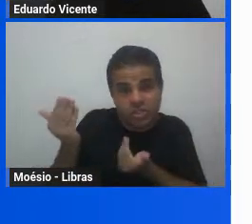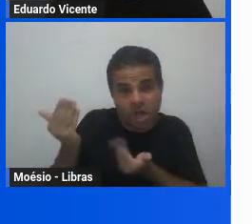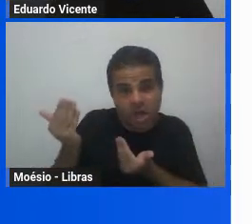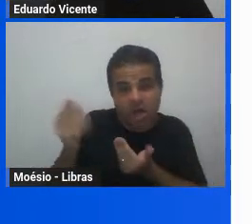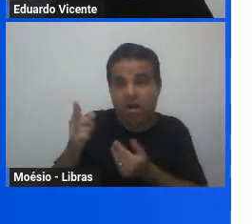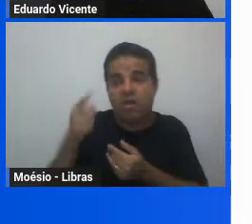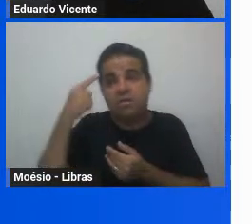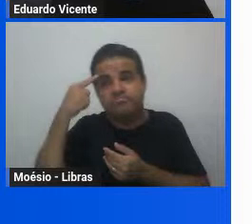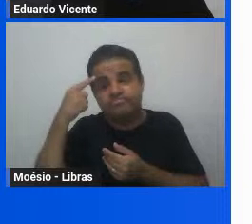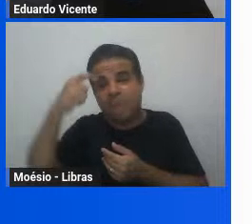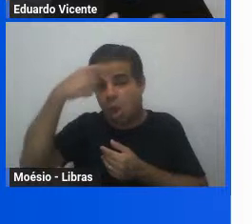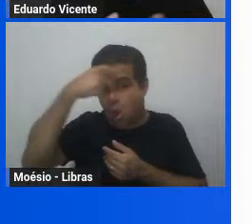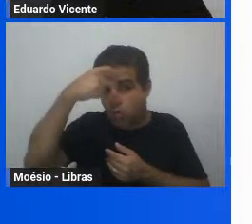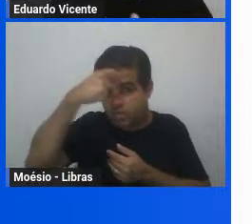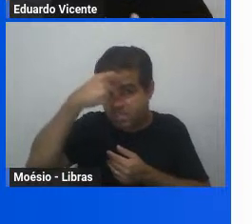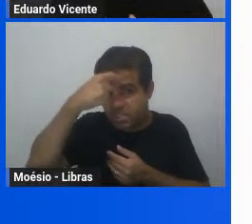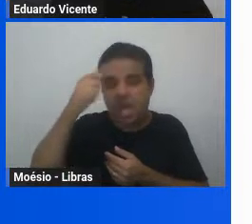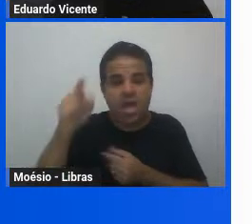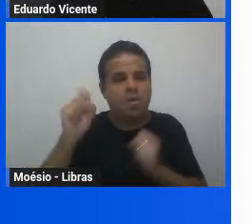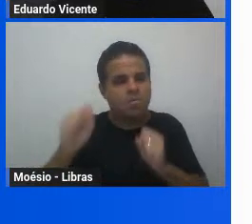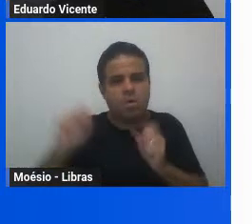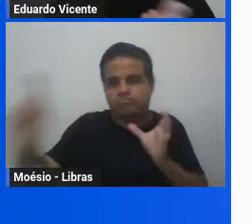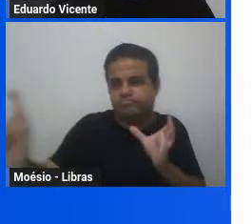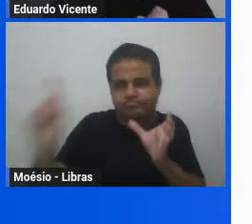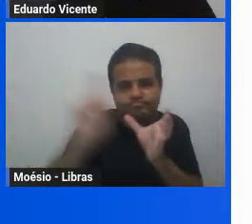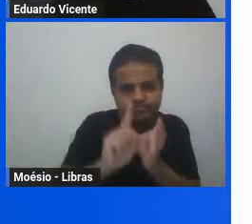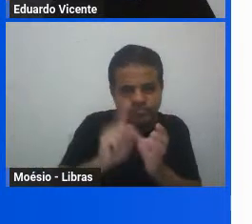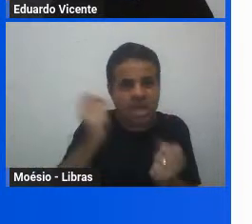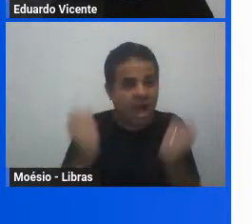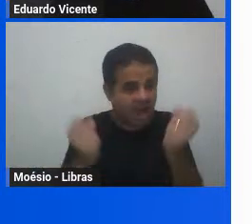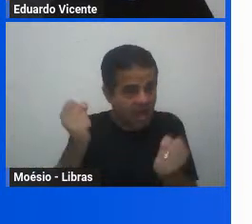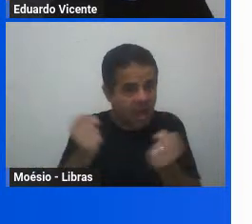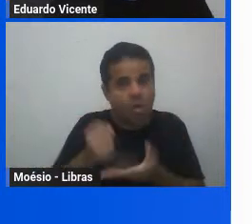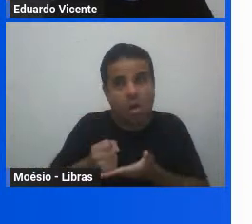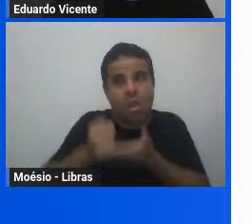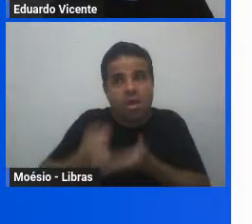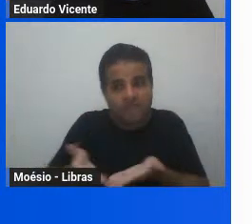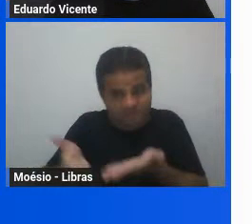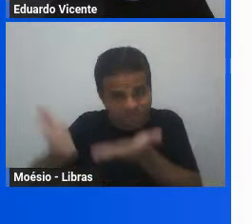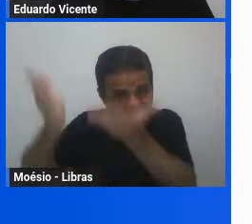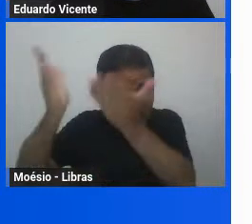estiver consciente, eu posso colocar ele no carro e levar até um pronto-socorro.